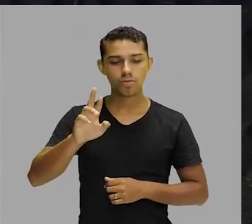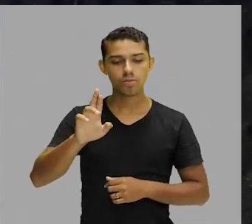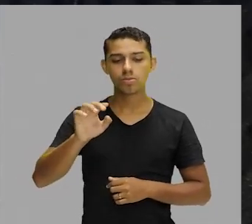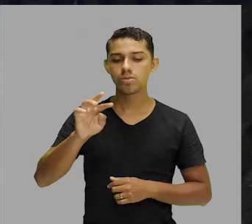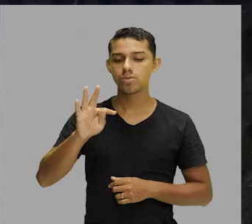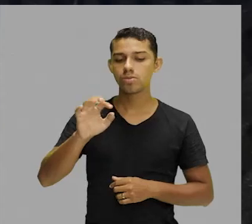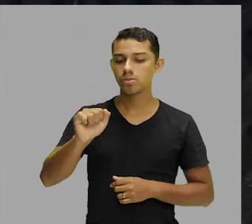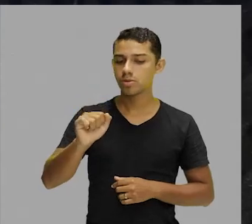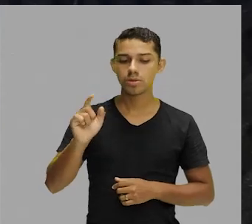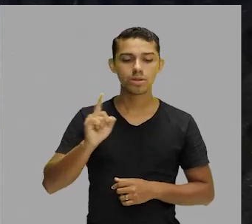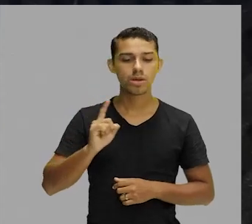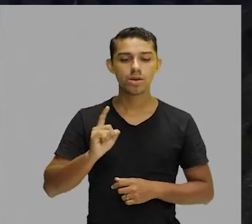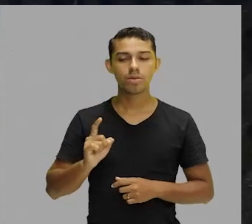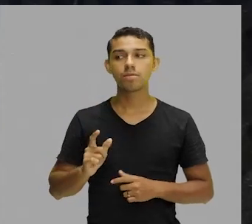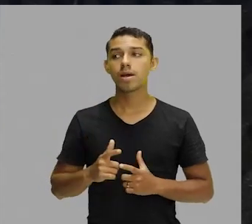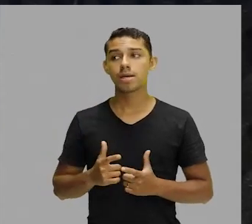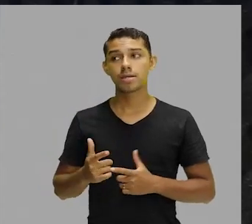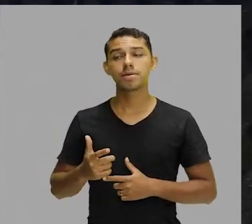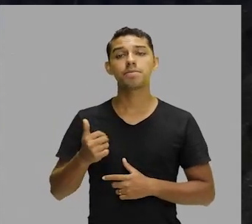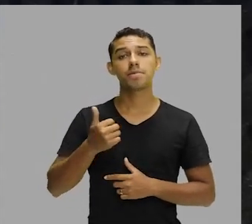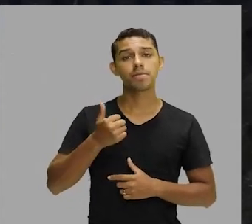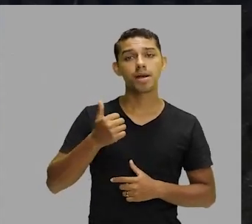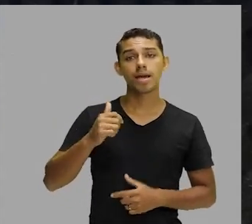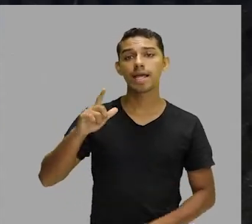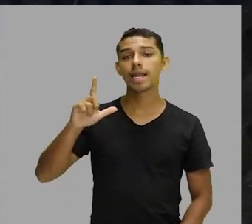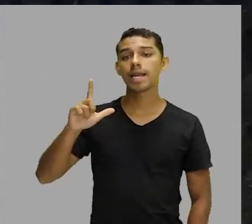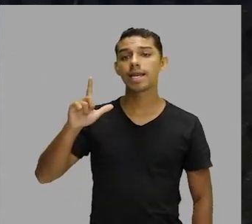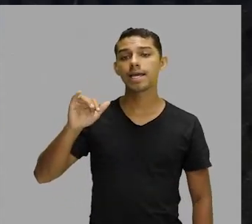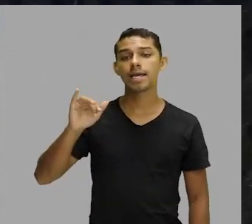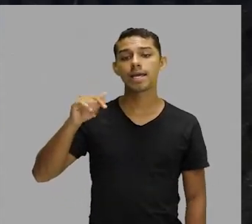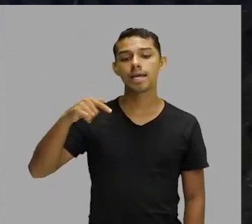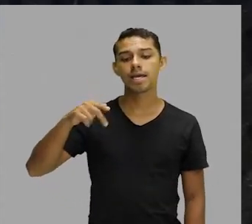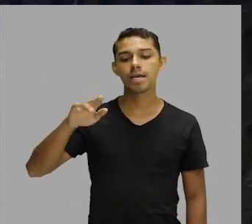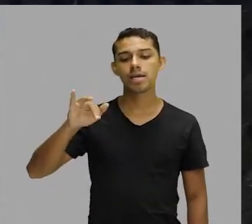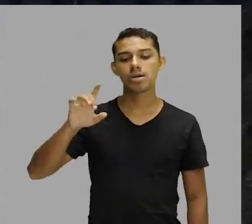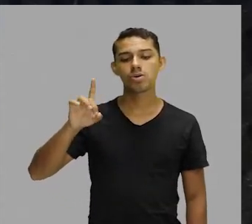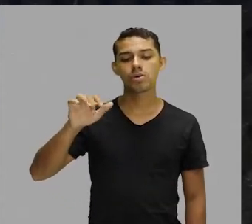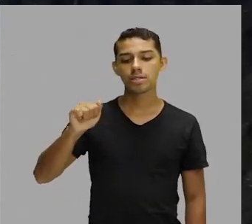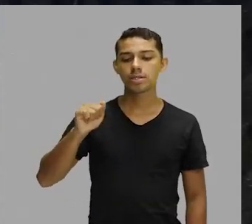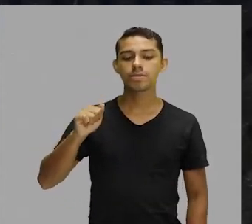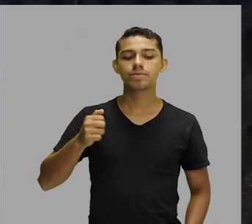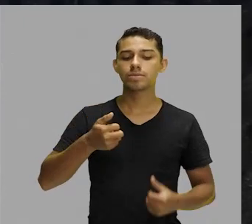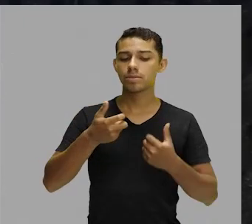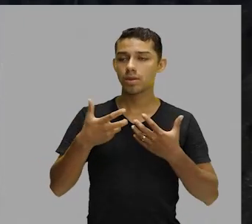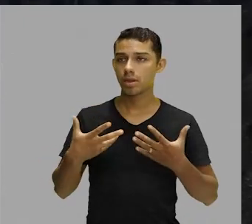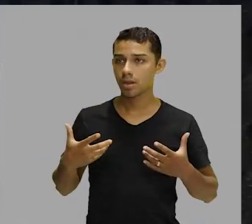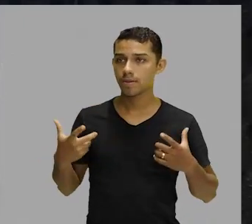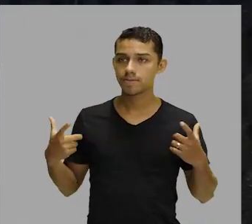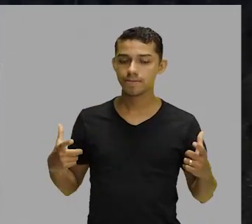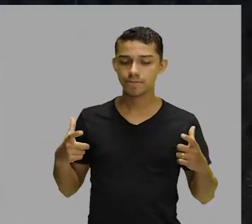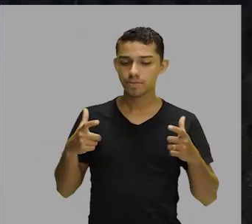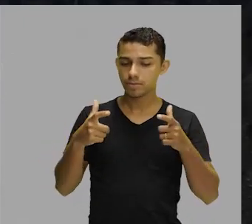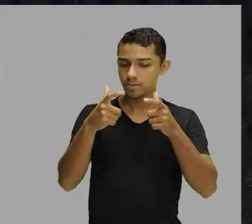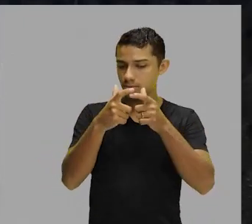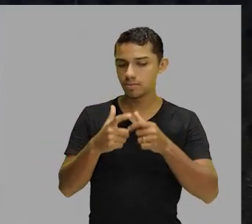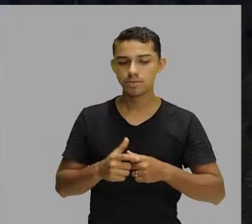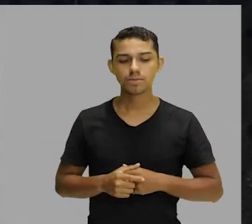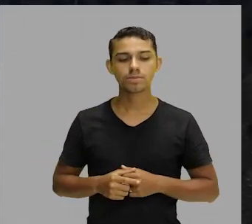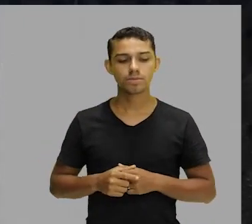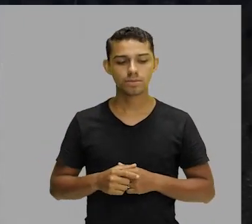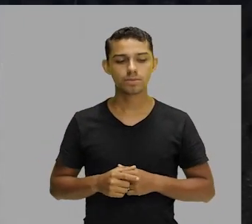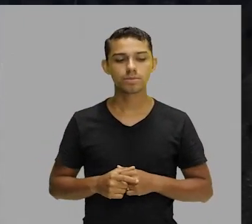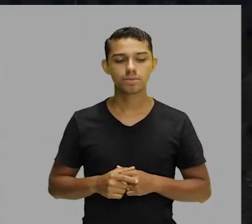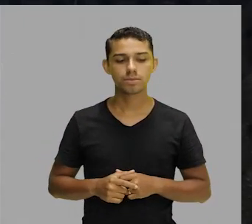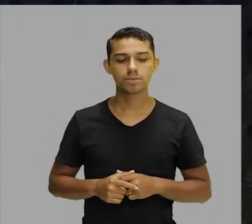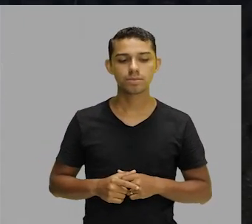uma primária líquida, ok? É líquida porque ela vai ter a quantidade que foi armazenada em cada nível trófico, né?